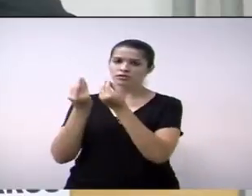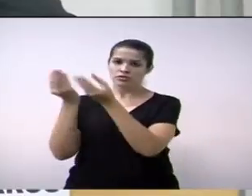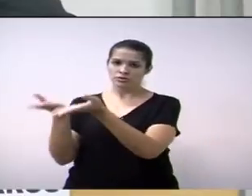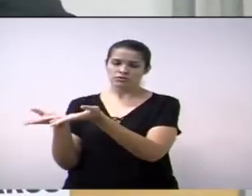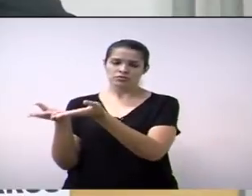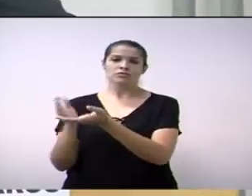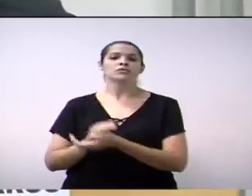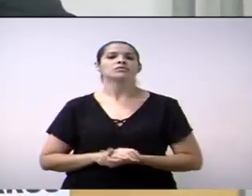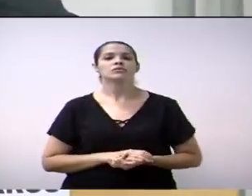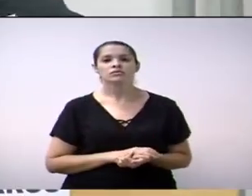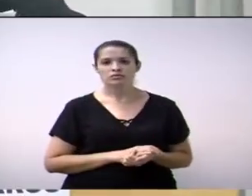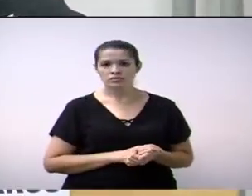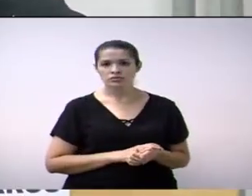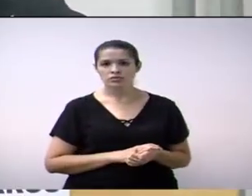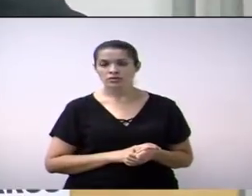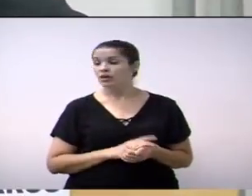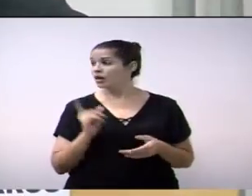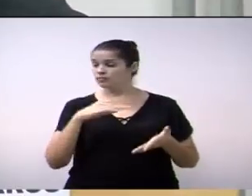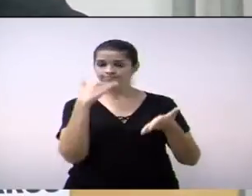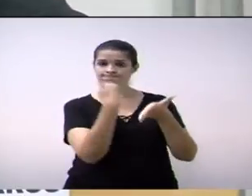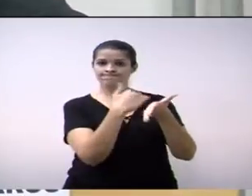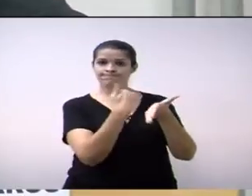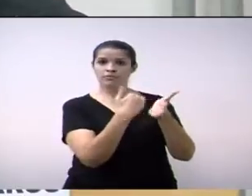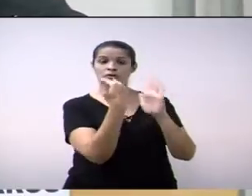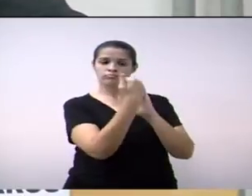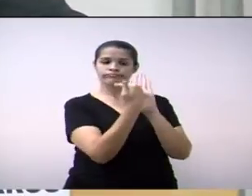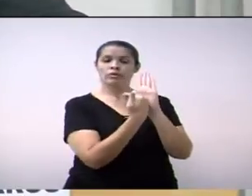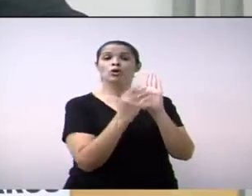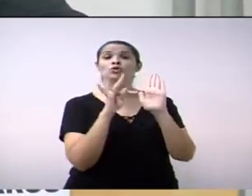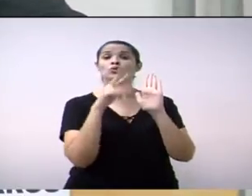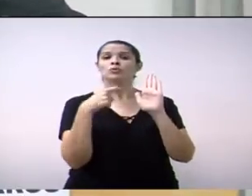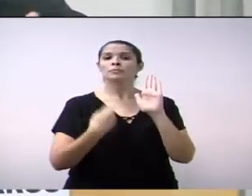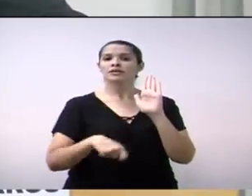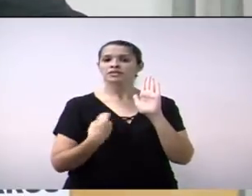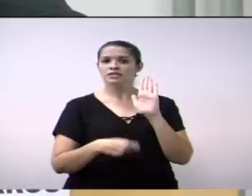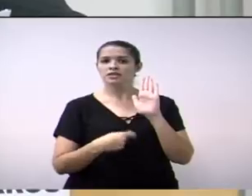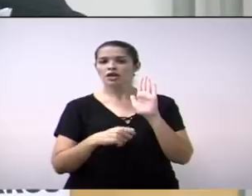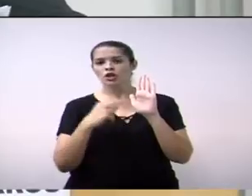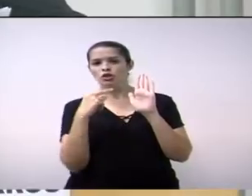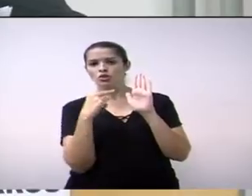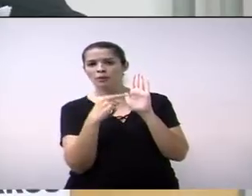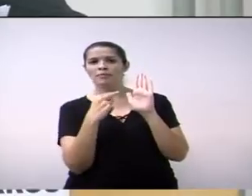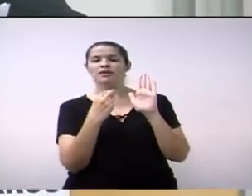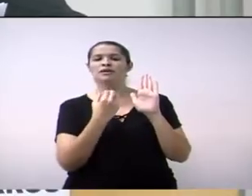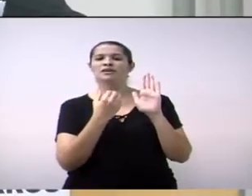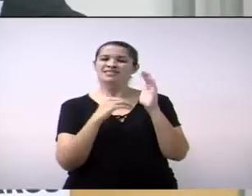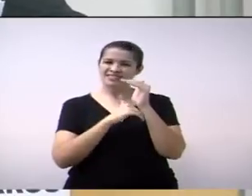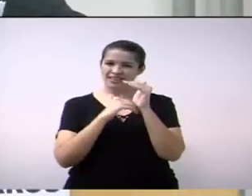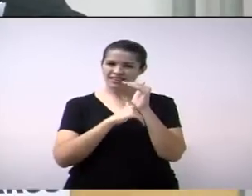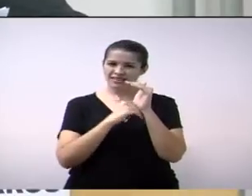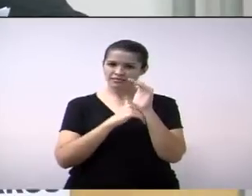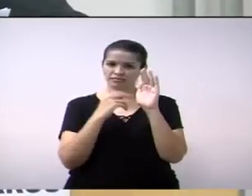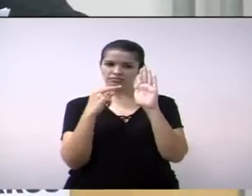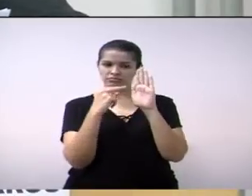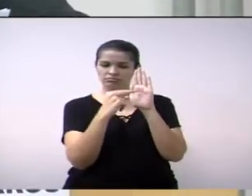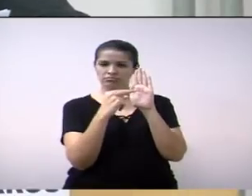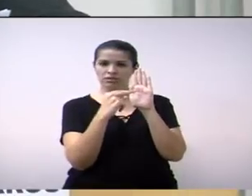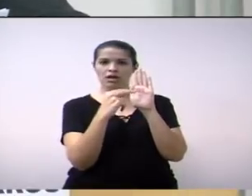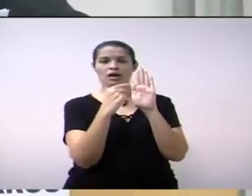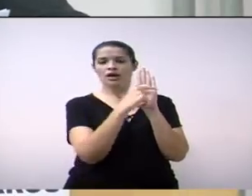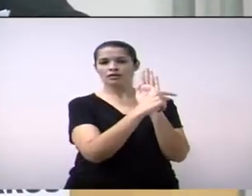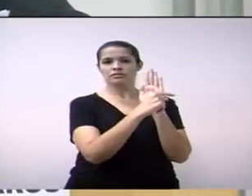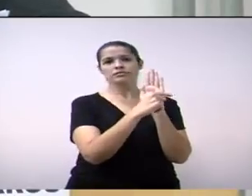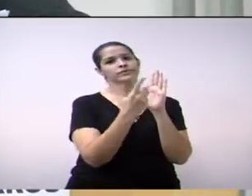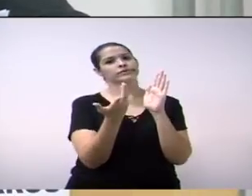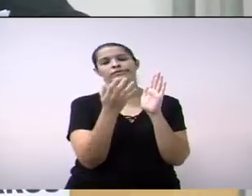Segue abaixo as informações necessárias. Então, aqui a gente tem o código, o nome do programa, no caso, é do Ministério da Agricultura. O